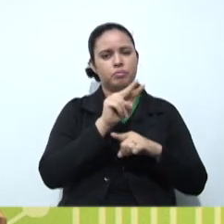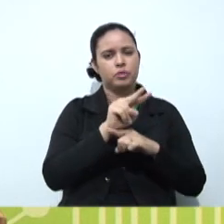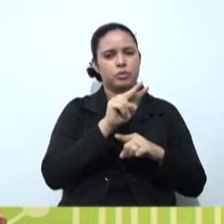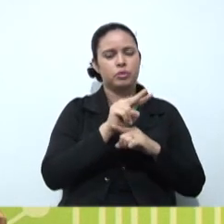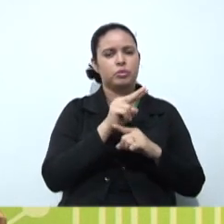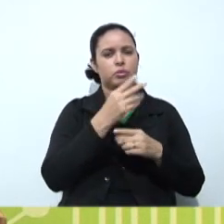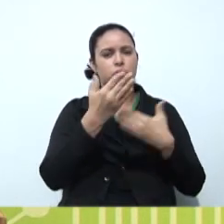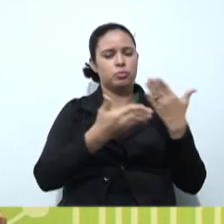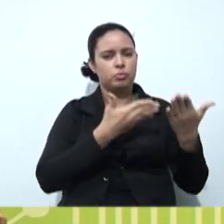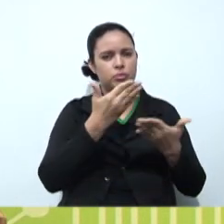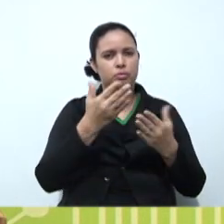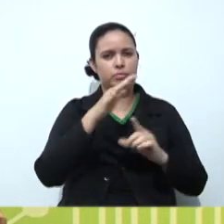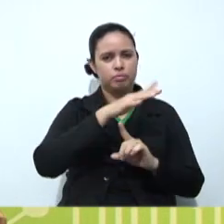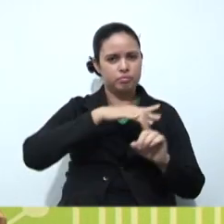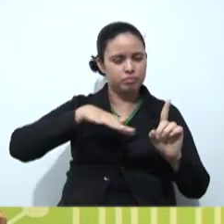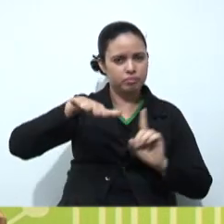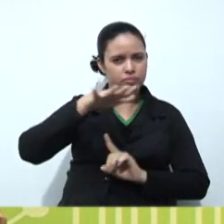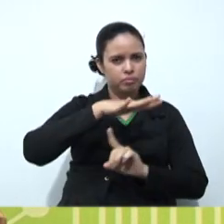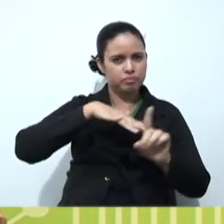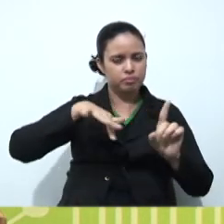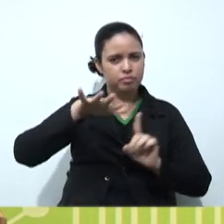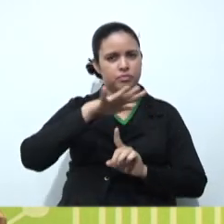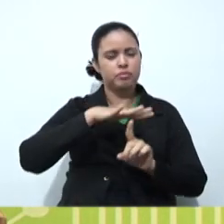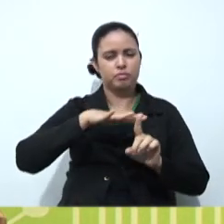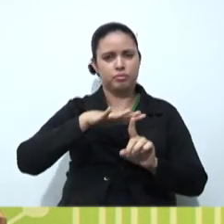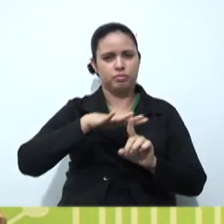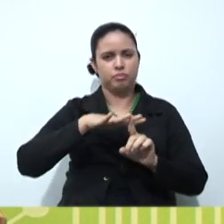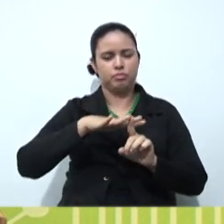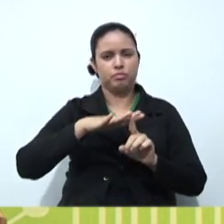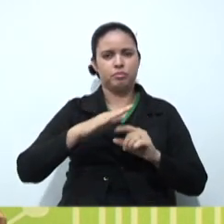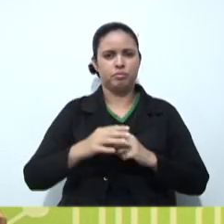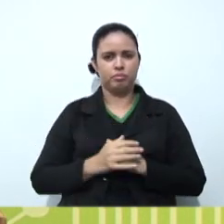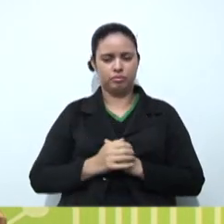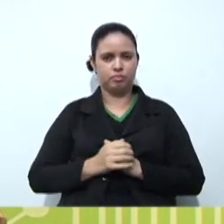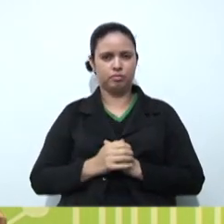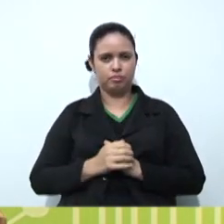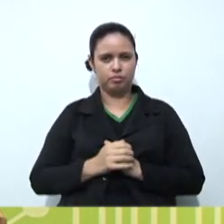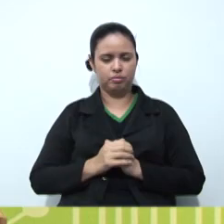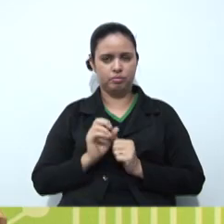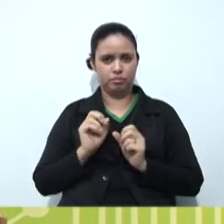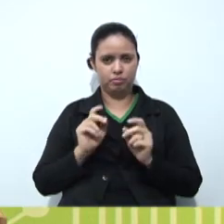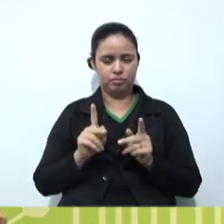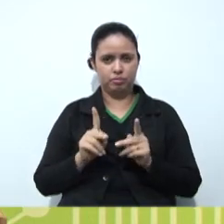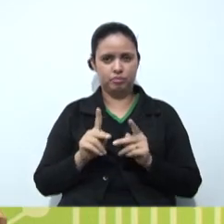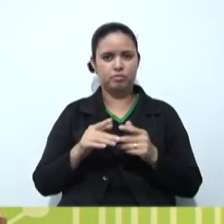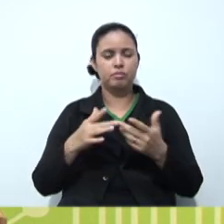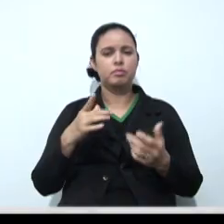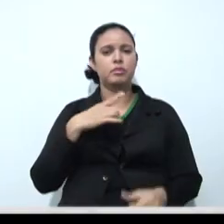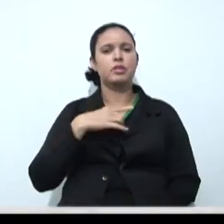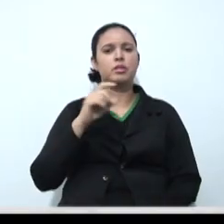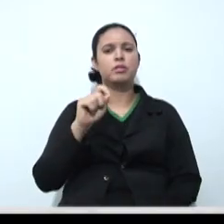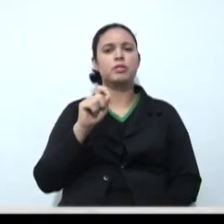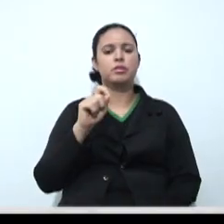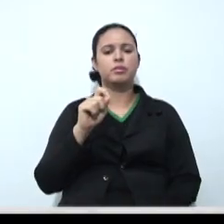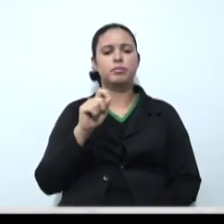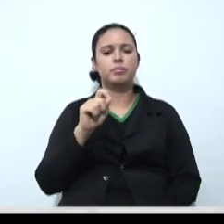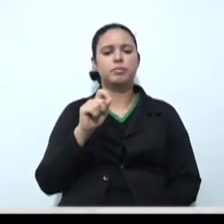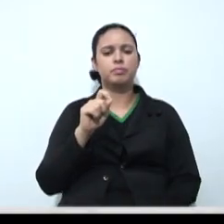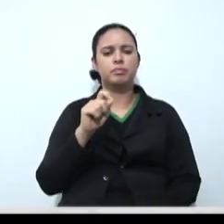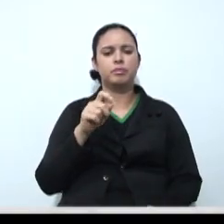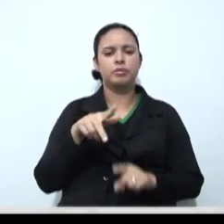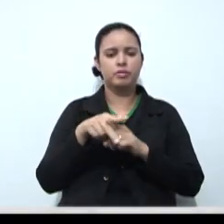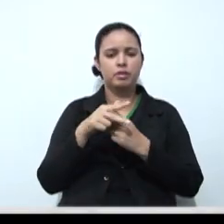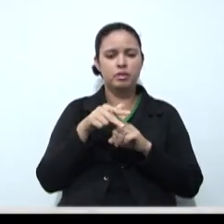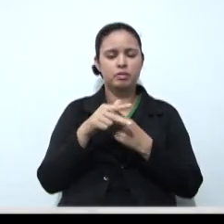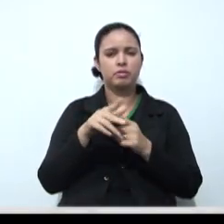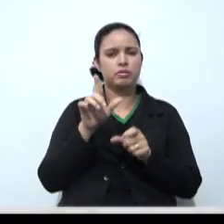cuida ou que preserva, tá? Com ações que preservam o meio ambiente, tá ok? O que nós temos mais aqui? Uma das ferramentas